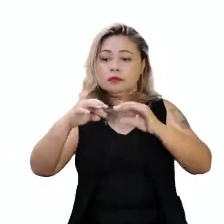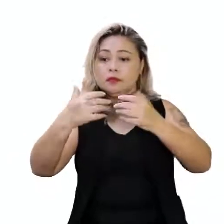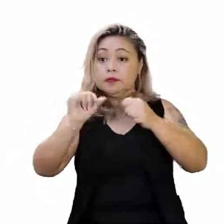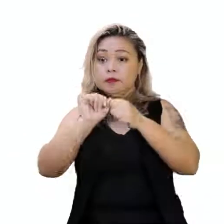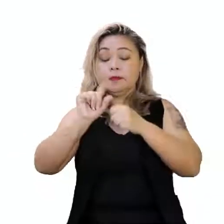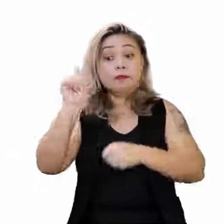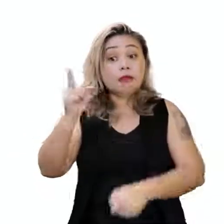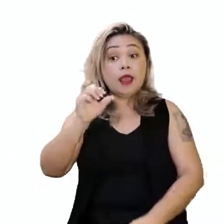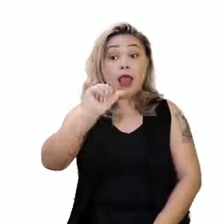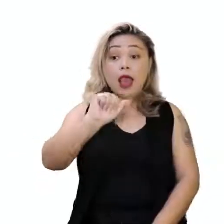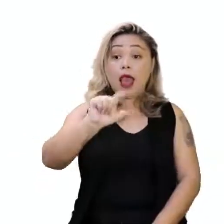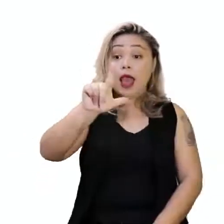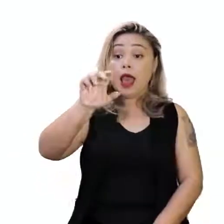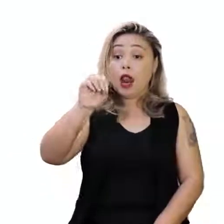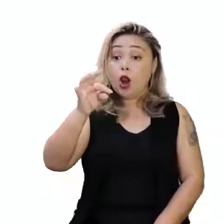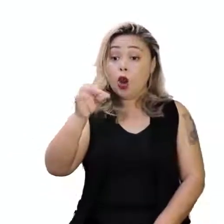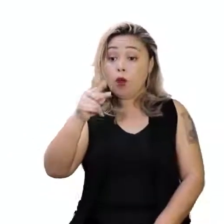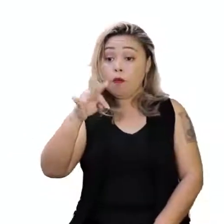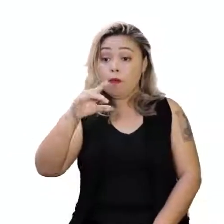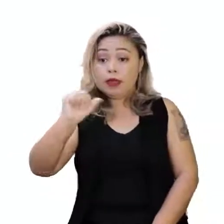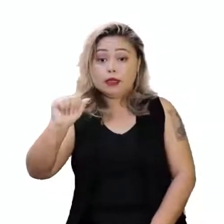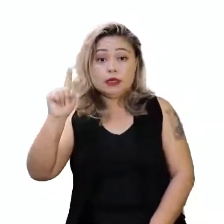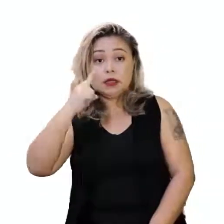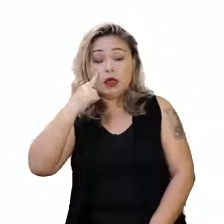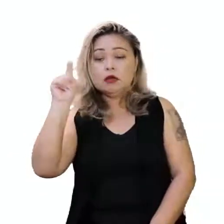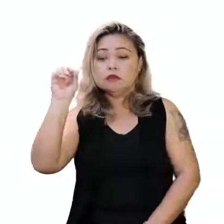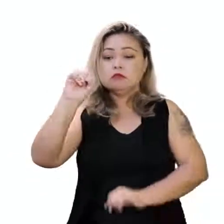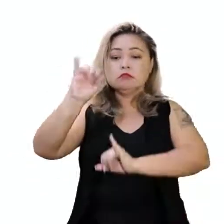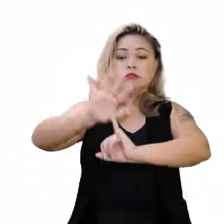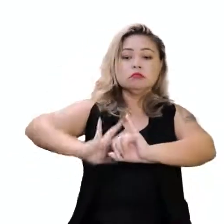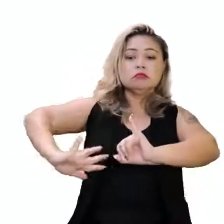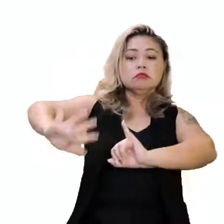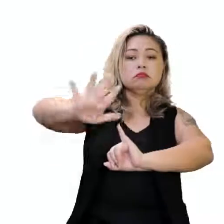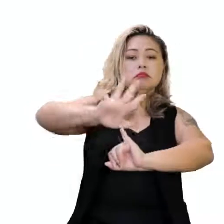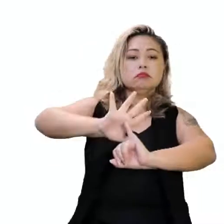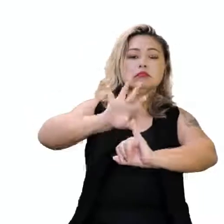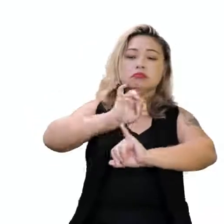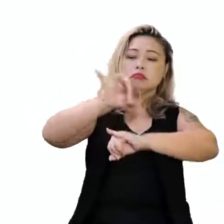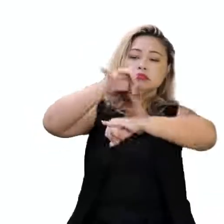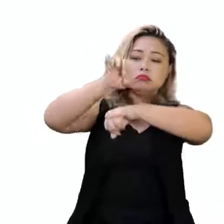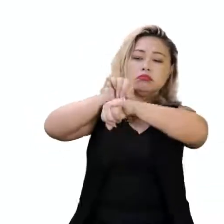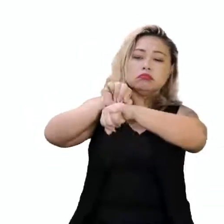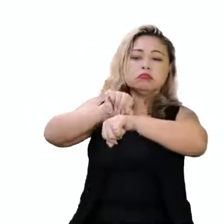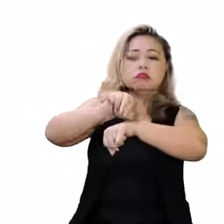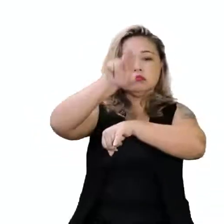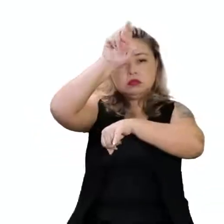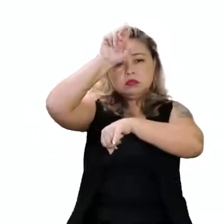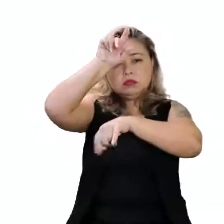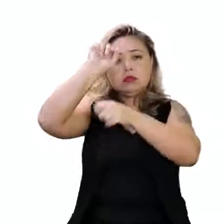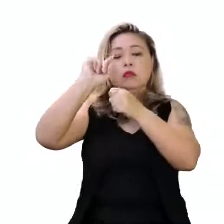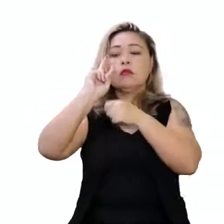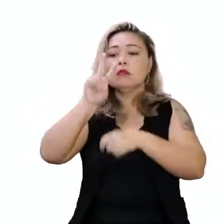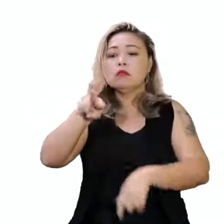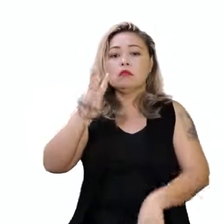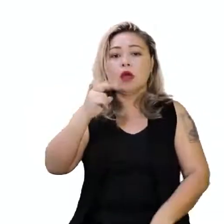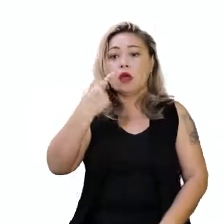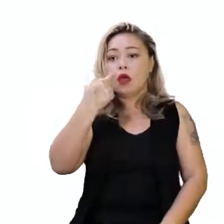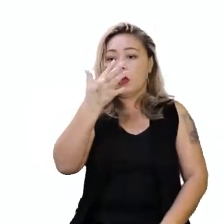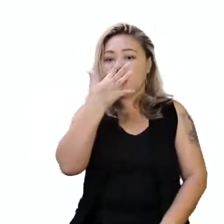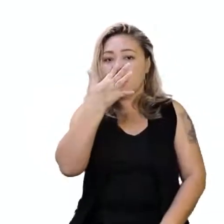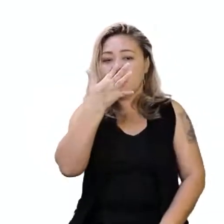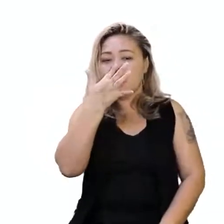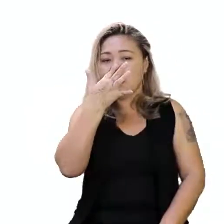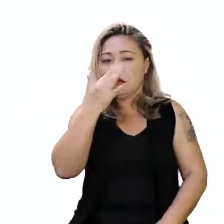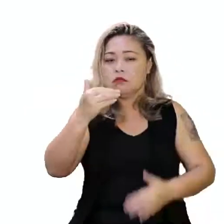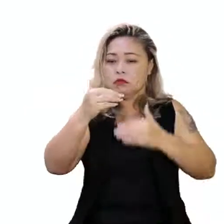Presta bem atenção. Nessa imagem aqui você tem uma população de insetos. Você consegue observar que tem